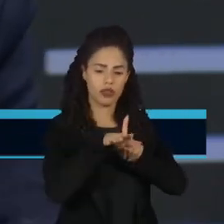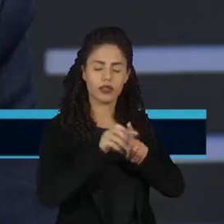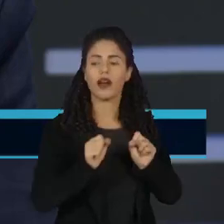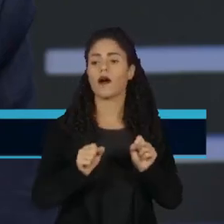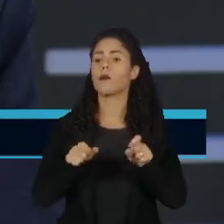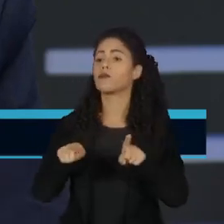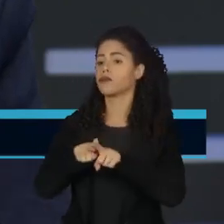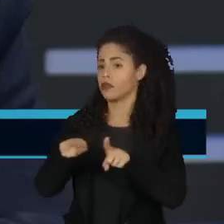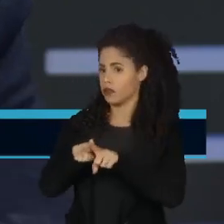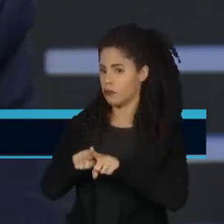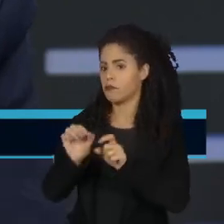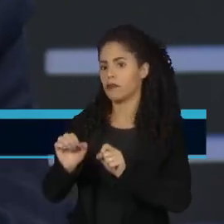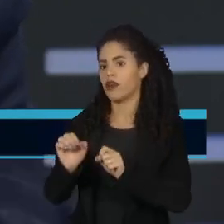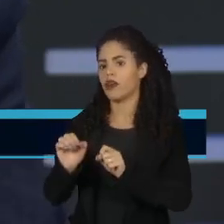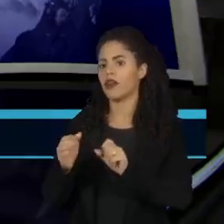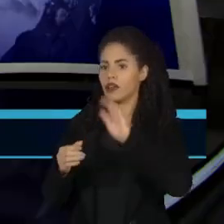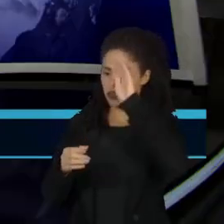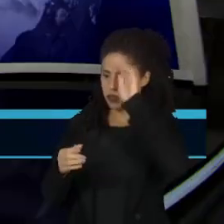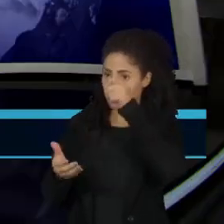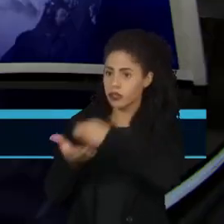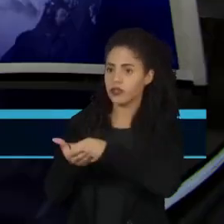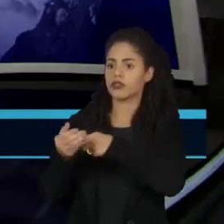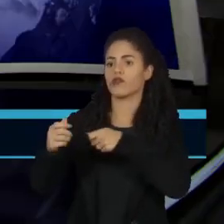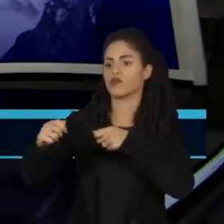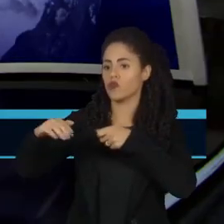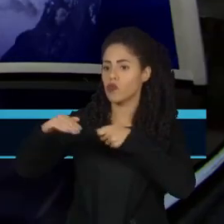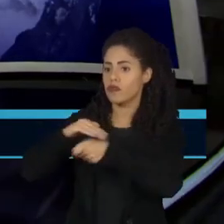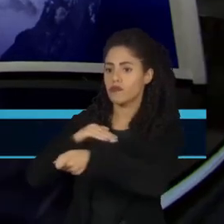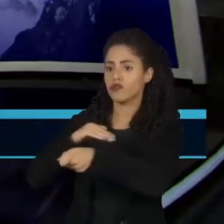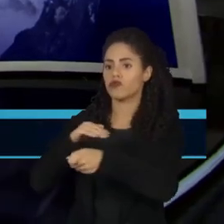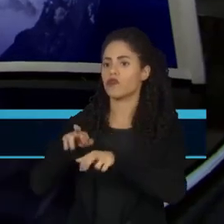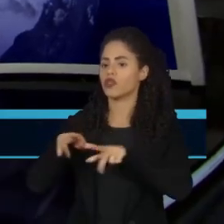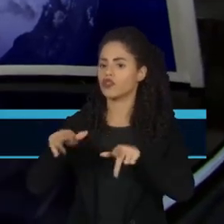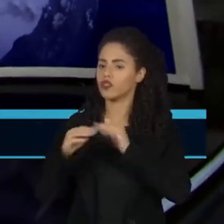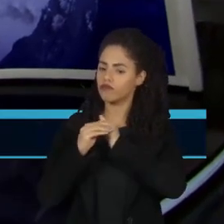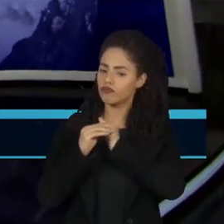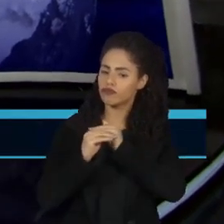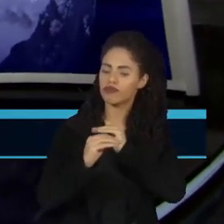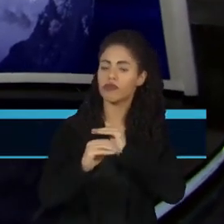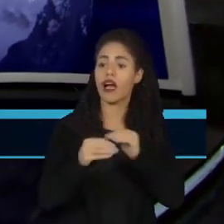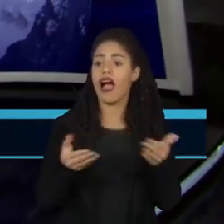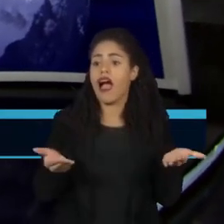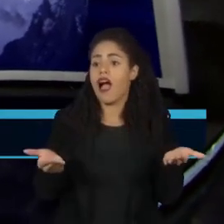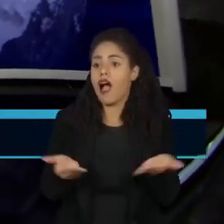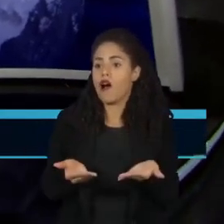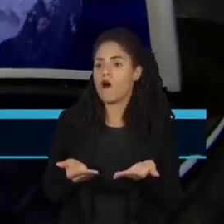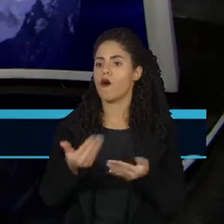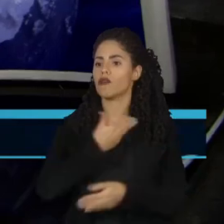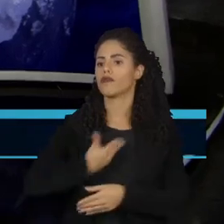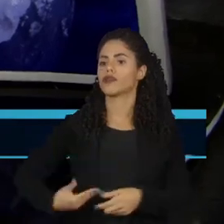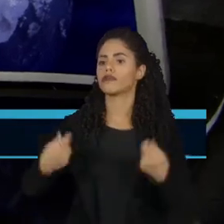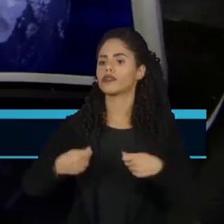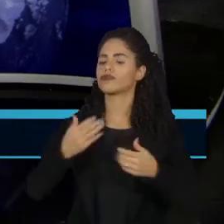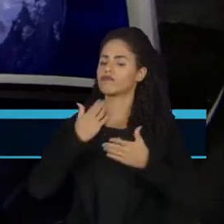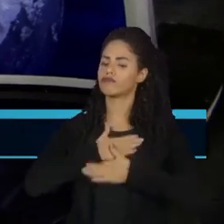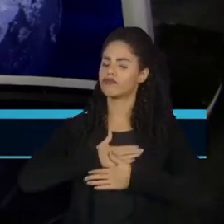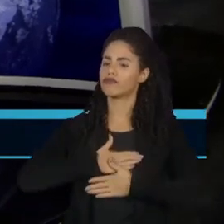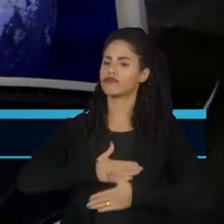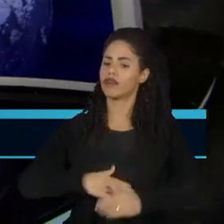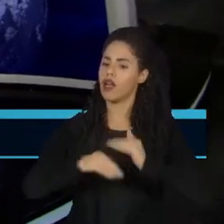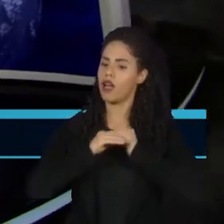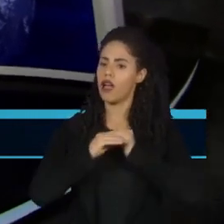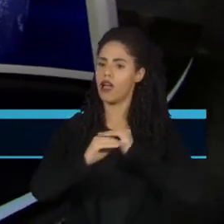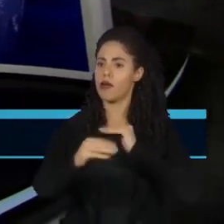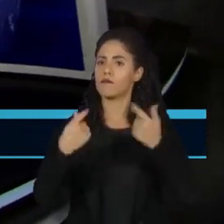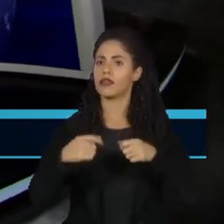né, como nos investidores, cria-se uma estabilidade. O que o governo mais precisa é isso, é tranquilidade, estabilidade, e